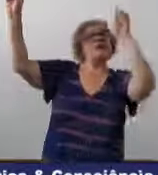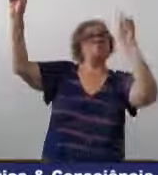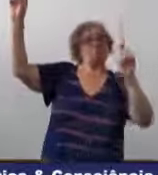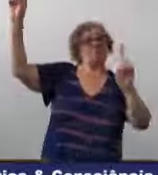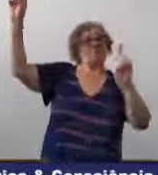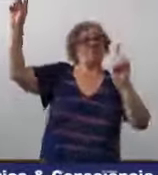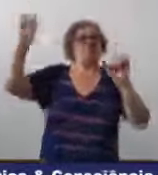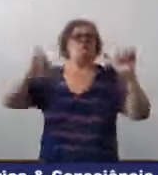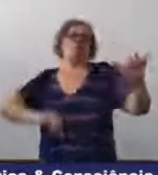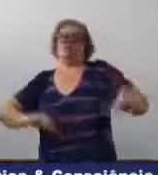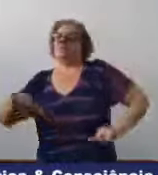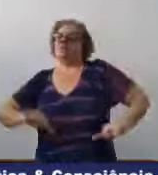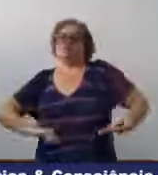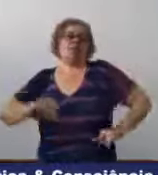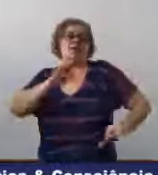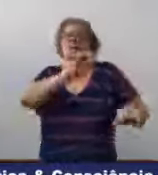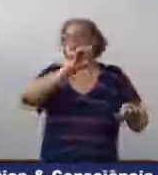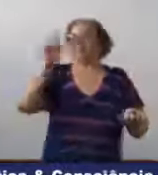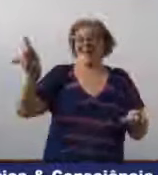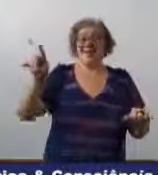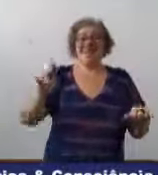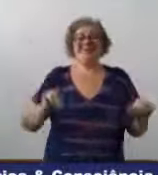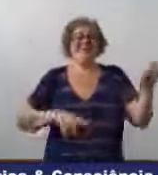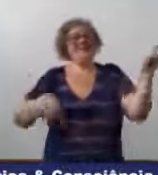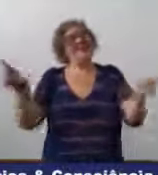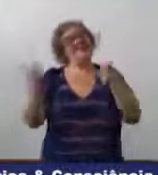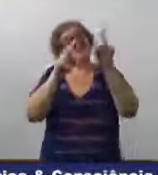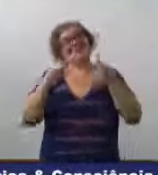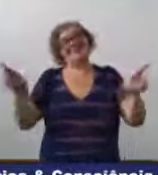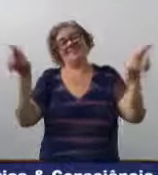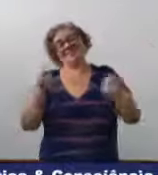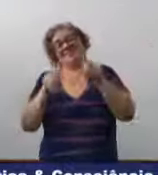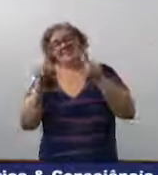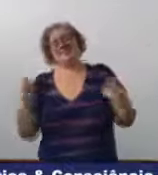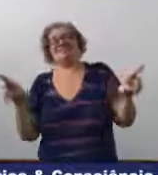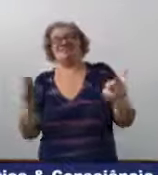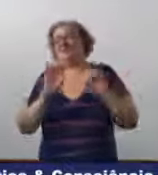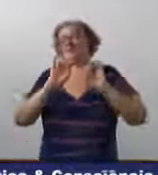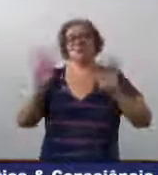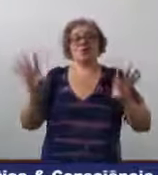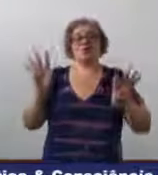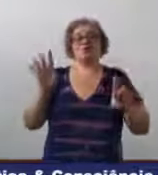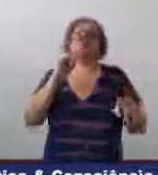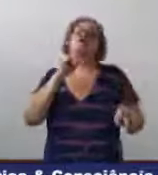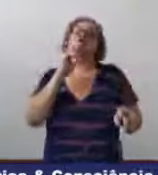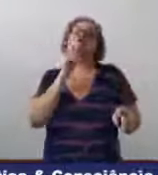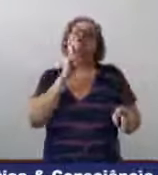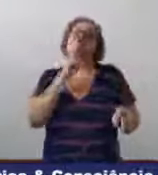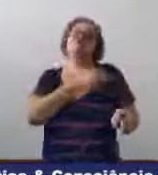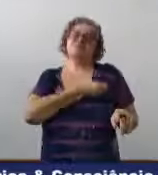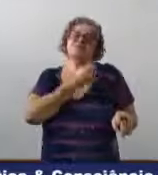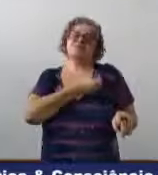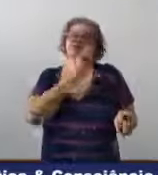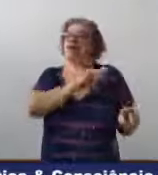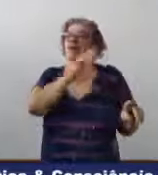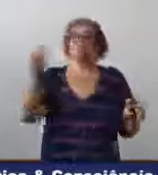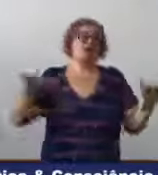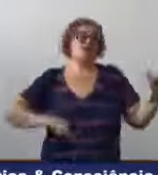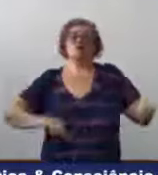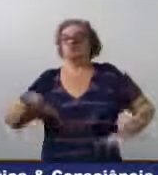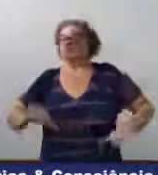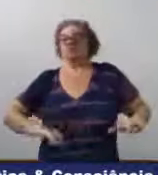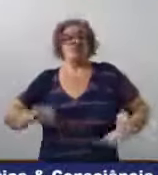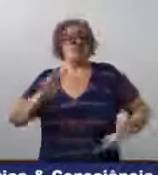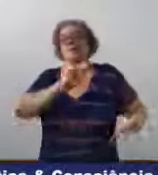de sofrência. Isso é bom só para a música sertaneja. Para a nossa vida diária não faz o mesmo efeito. Porque